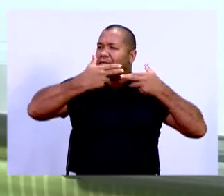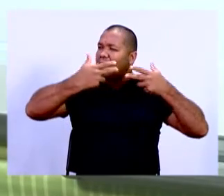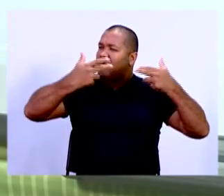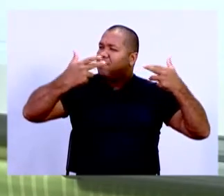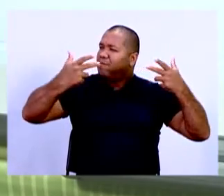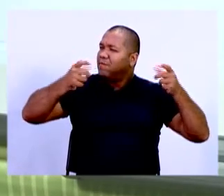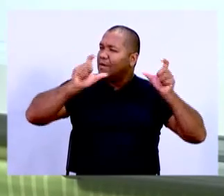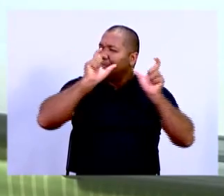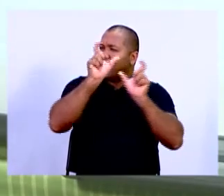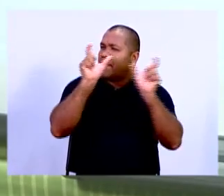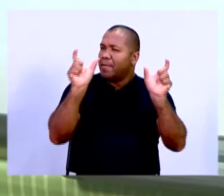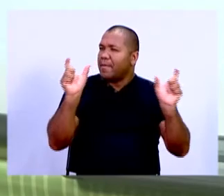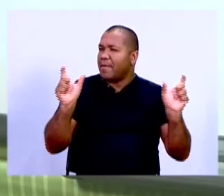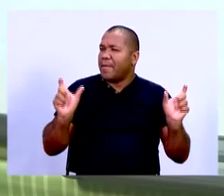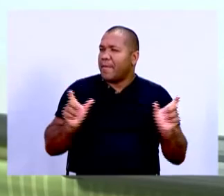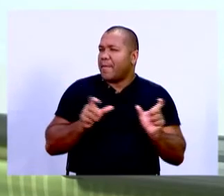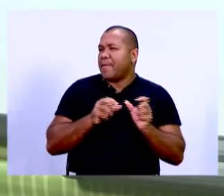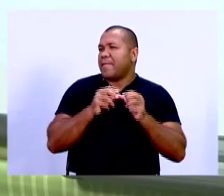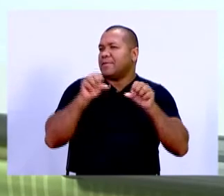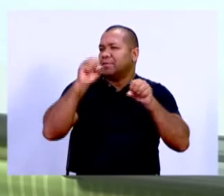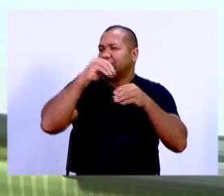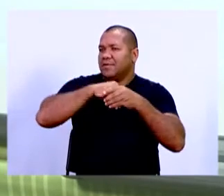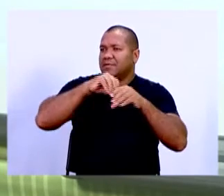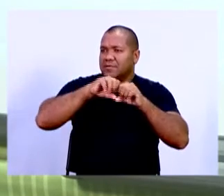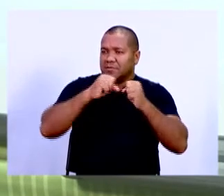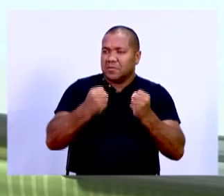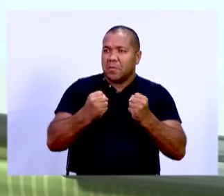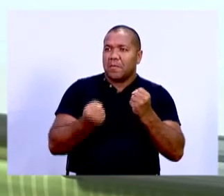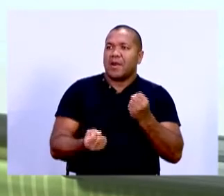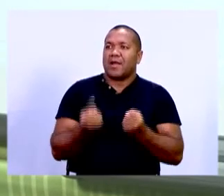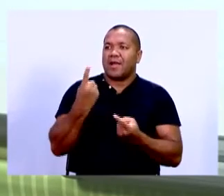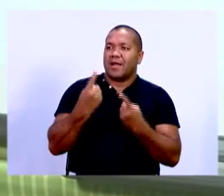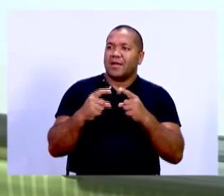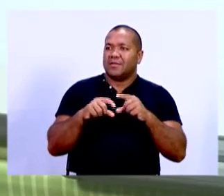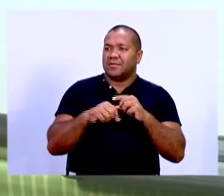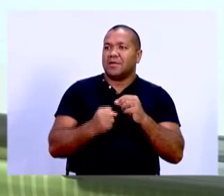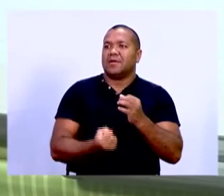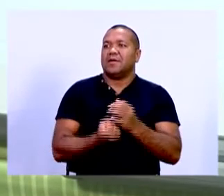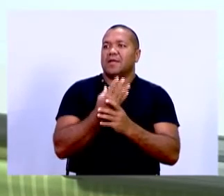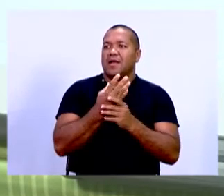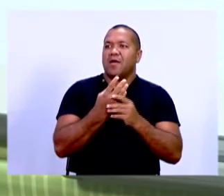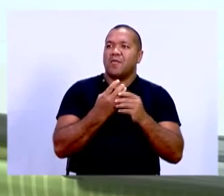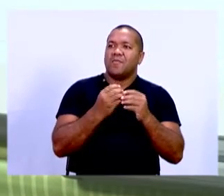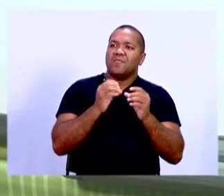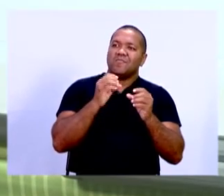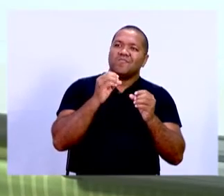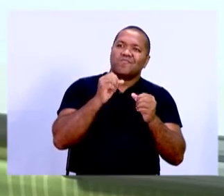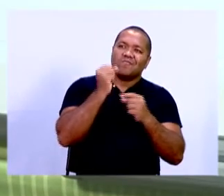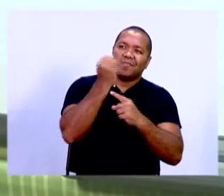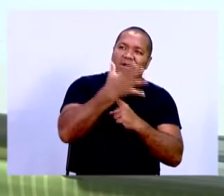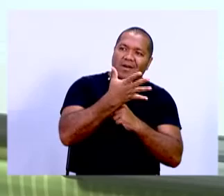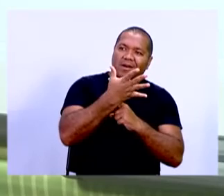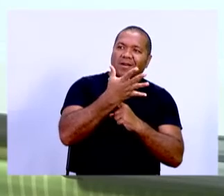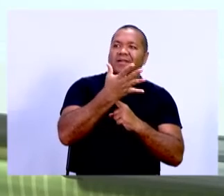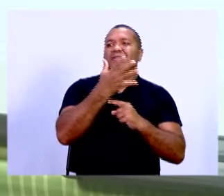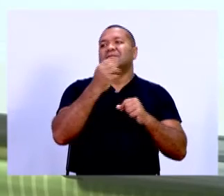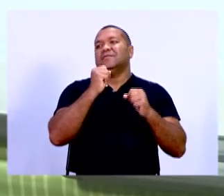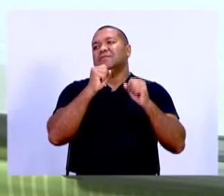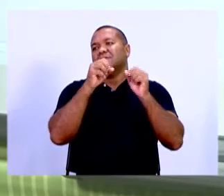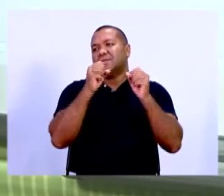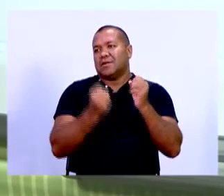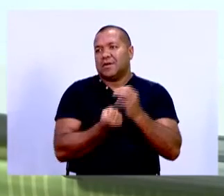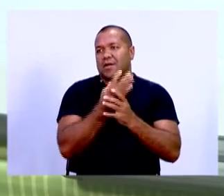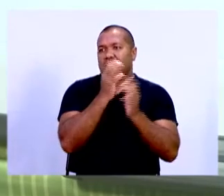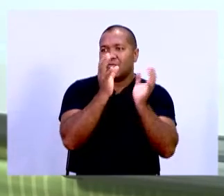várias operações dentro do sistema. Para cada operação eu tenho que criar uma classe. Para cada usuário, para cada pessoa que vai